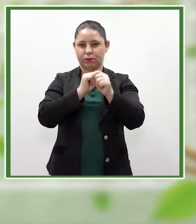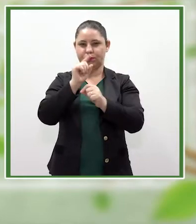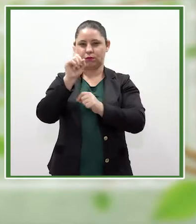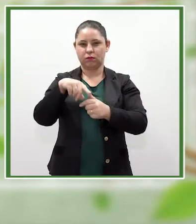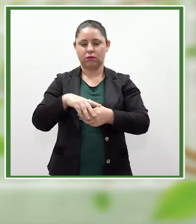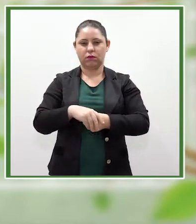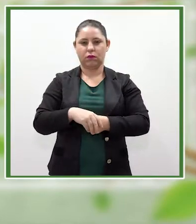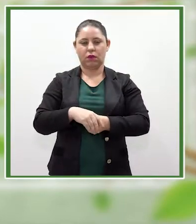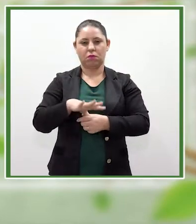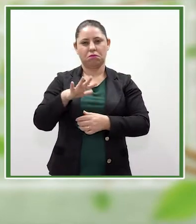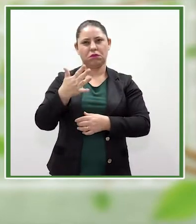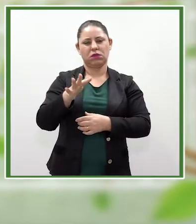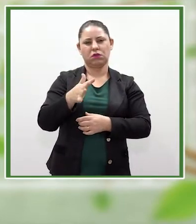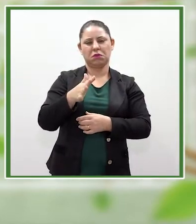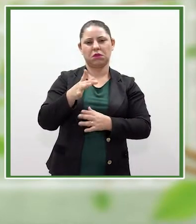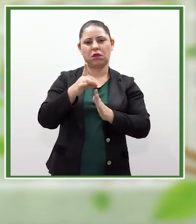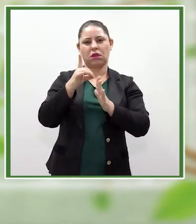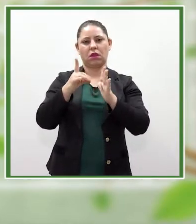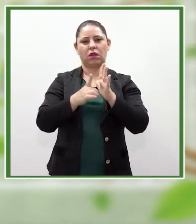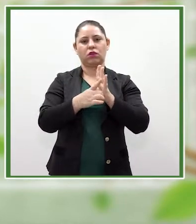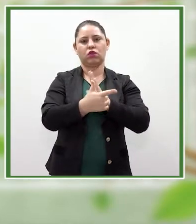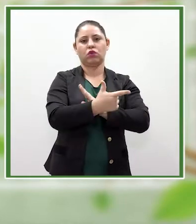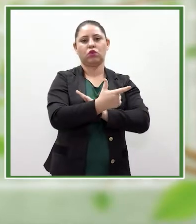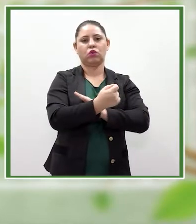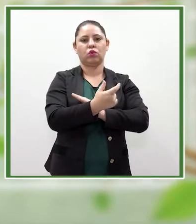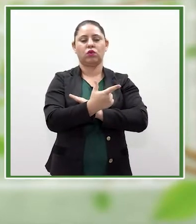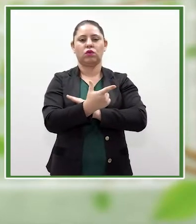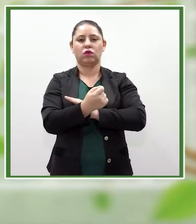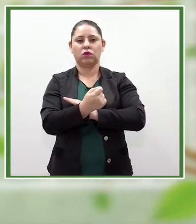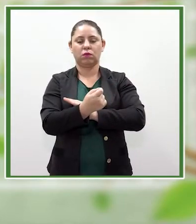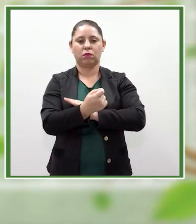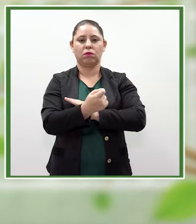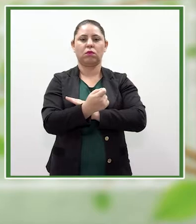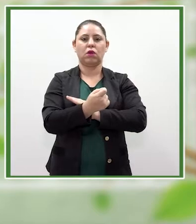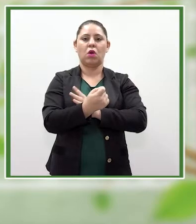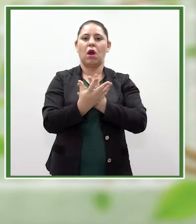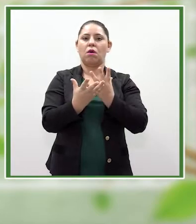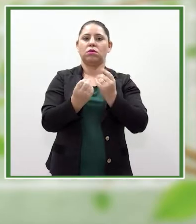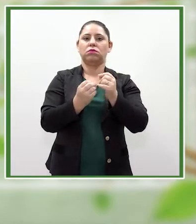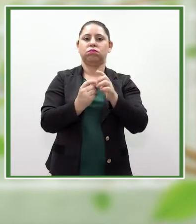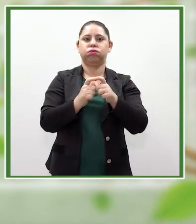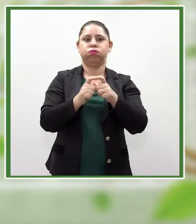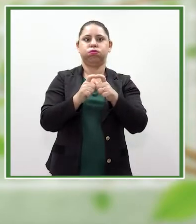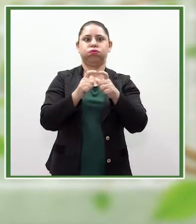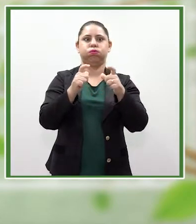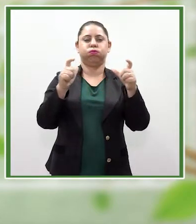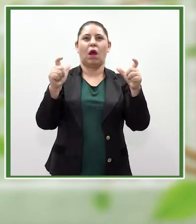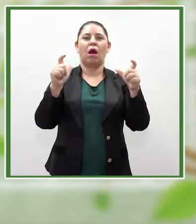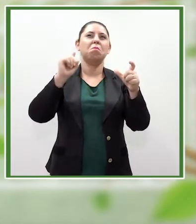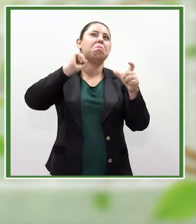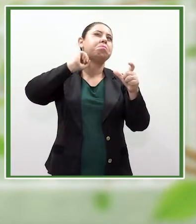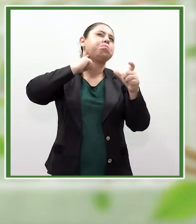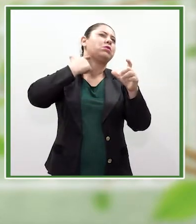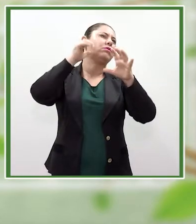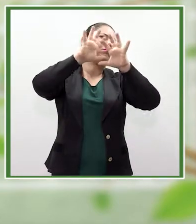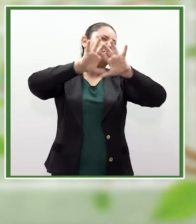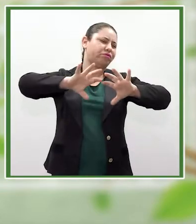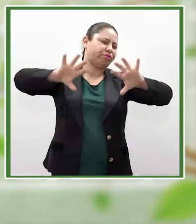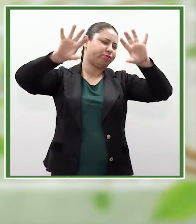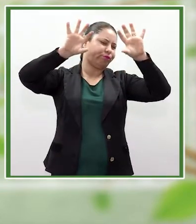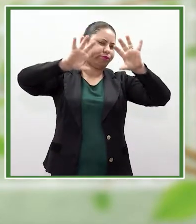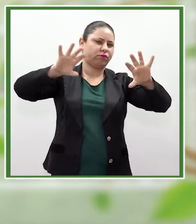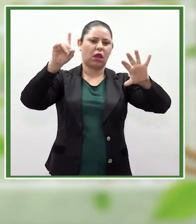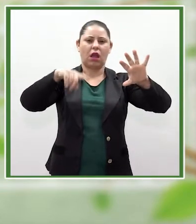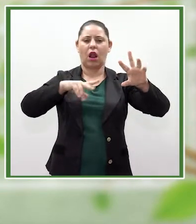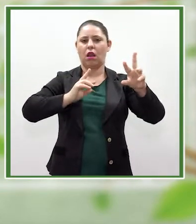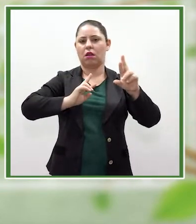as emissões do desmatamento. Então, realmente era um problema muito sério que o Brasil apresentava anteriormente. O plano ABC,